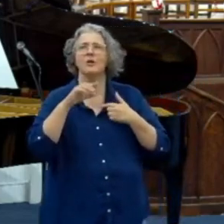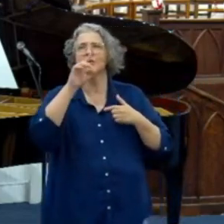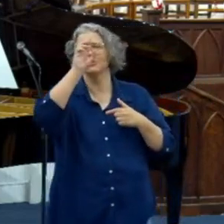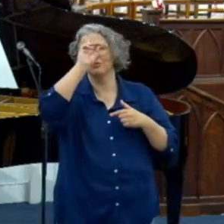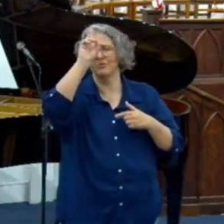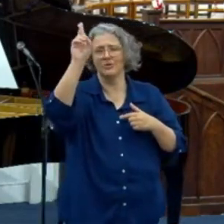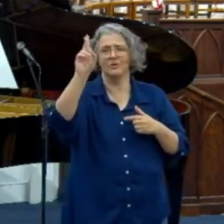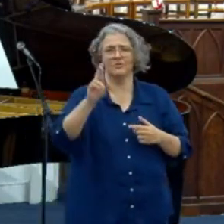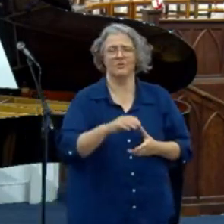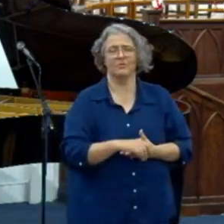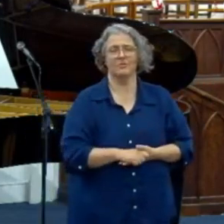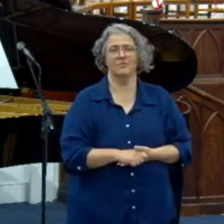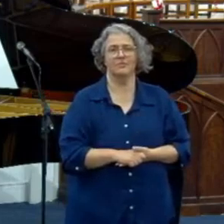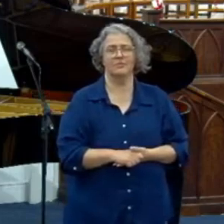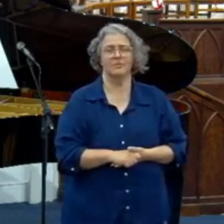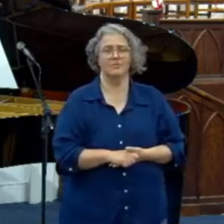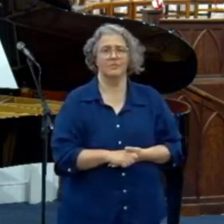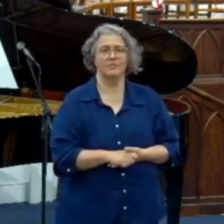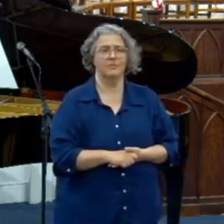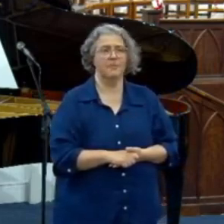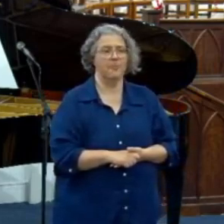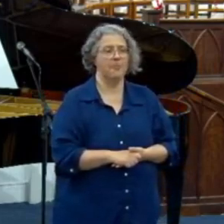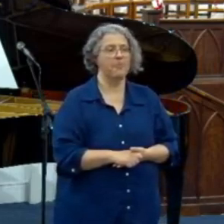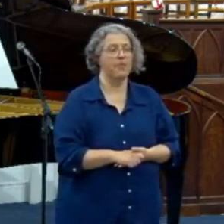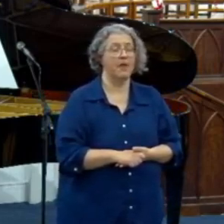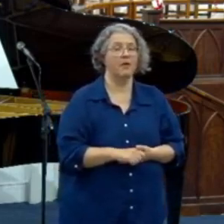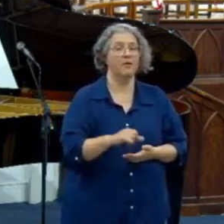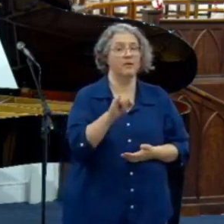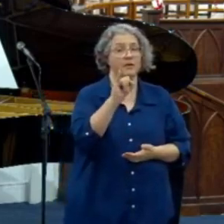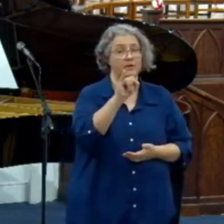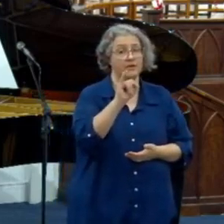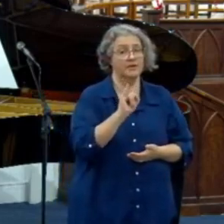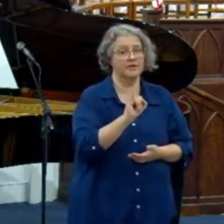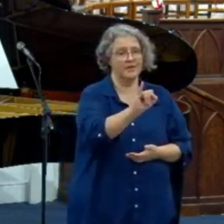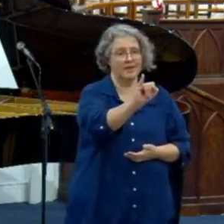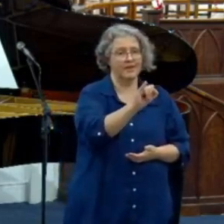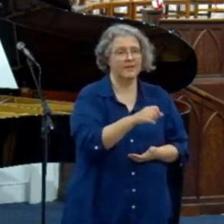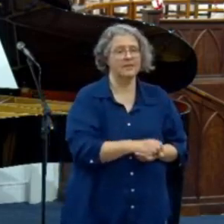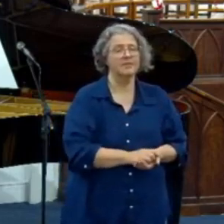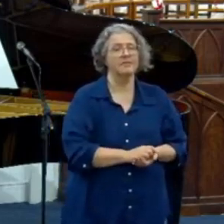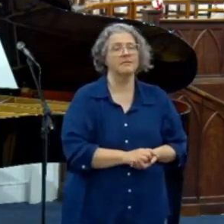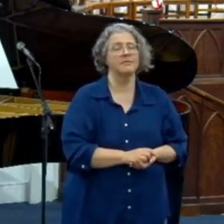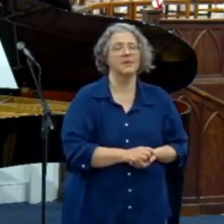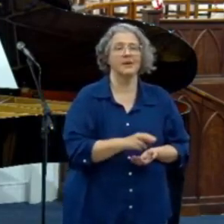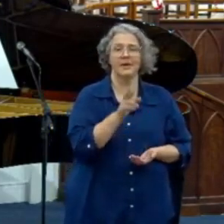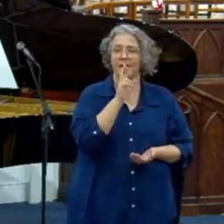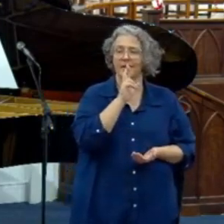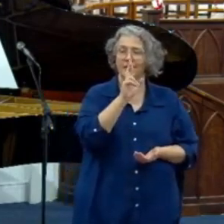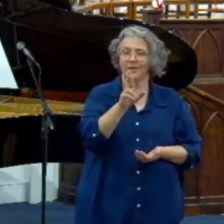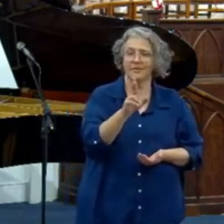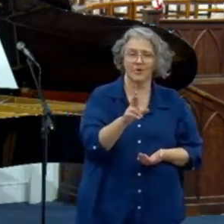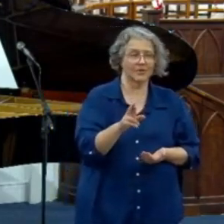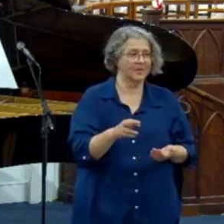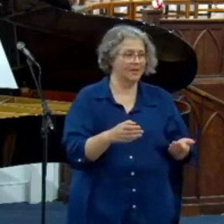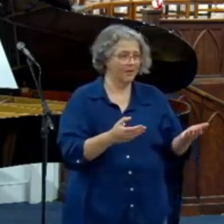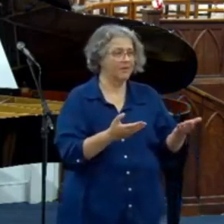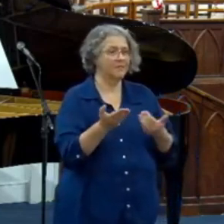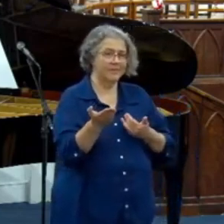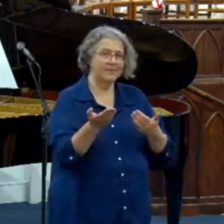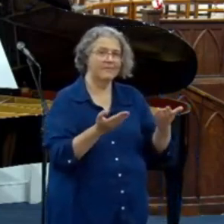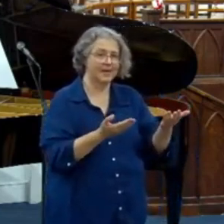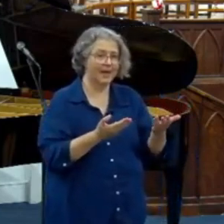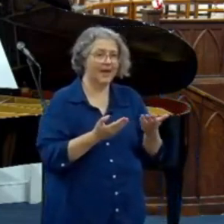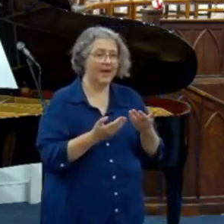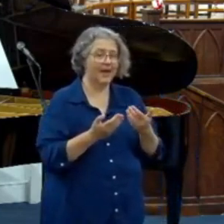Isaías, em determinado momento, parece responder isso. A Bíblia se conversa em passagens.